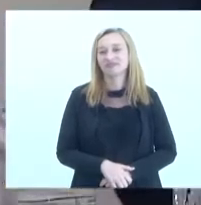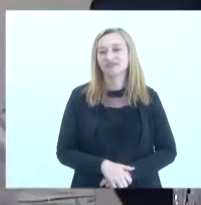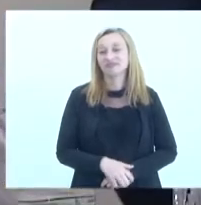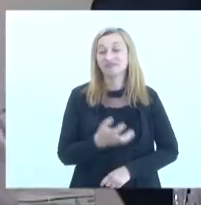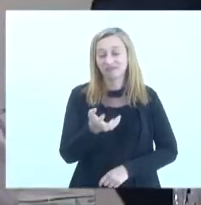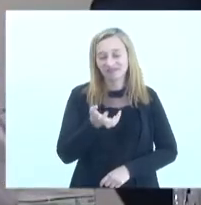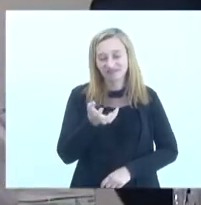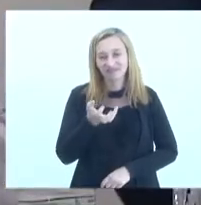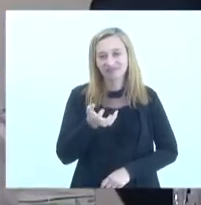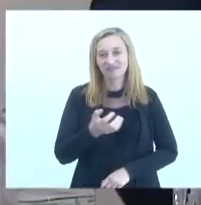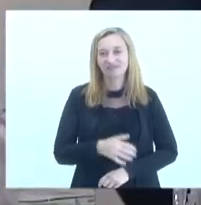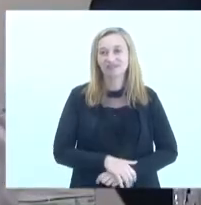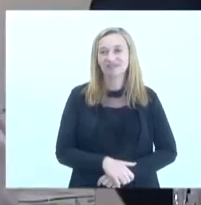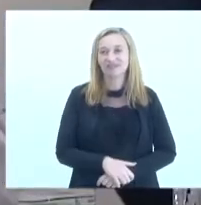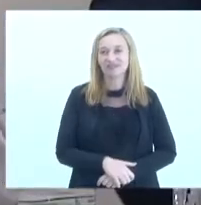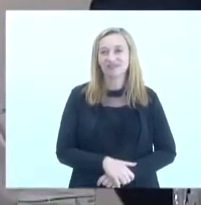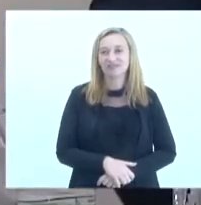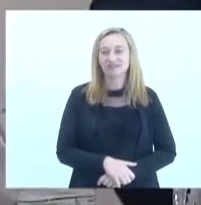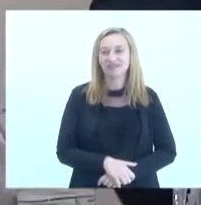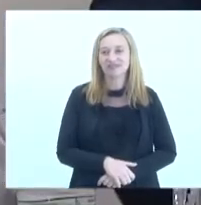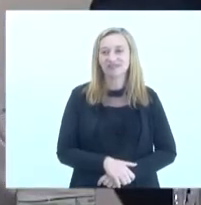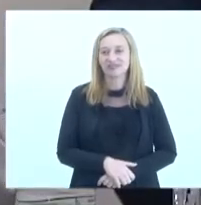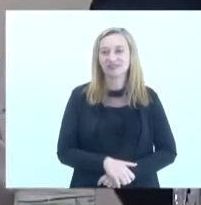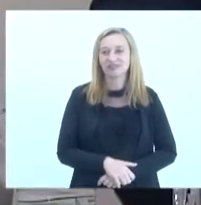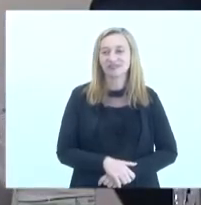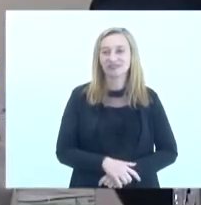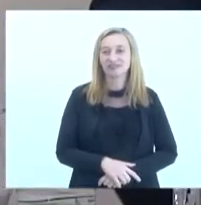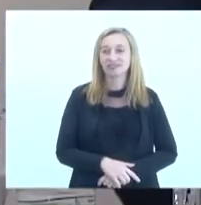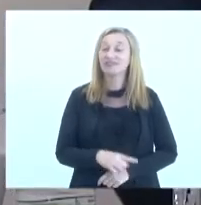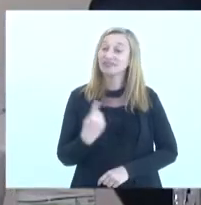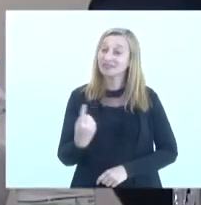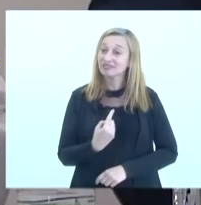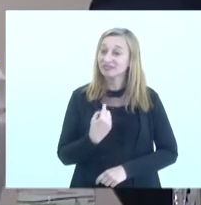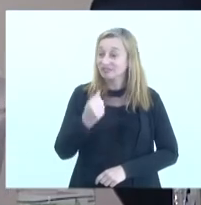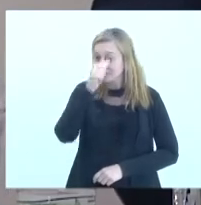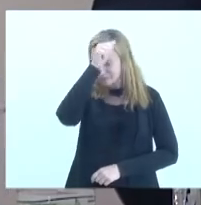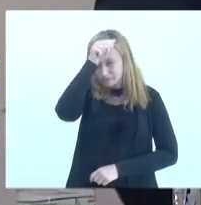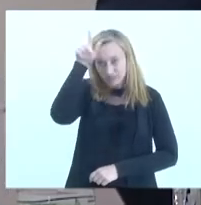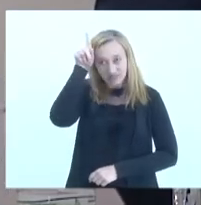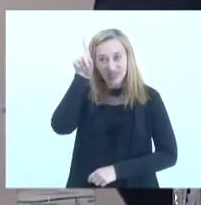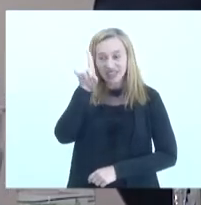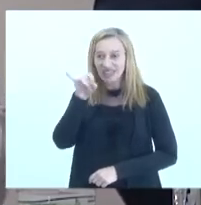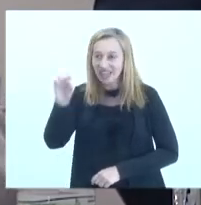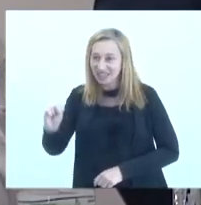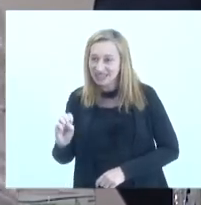Queria cumprimentar a nossa prefeita Deise, cumprimentar